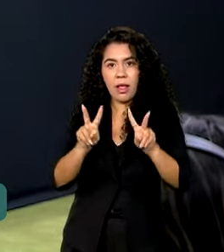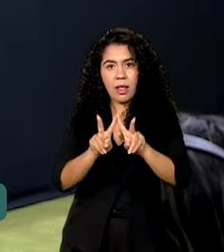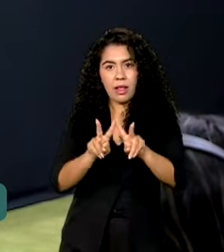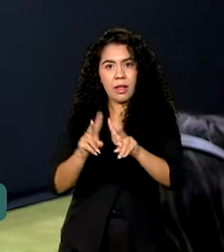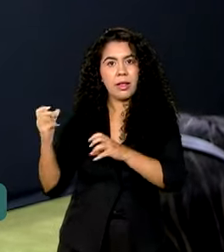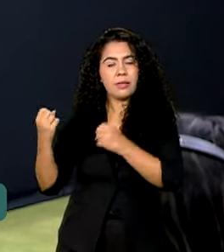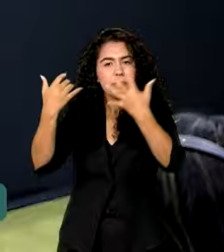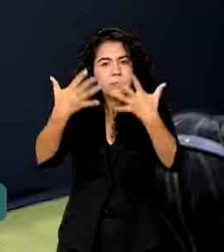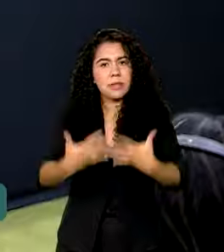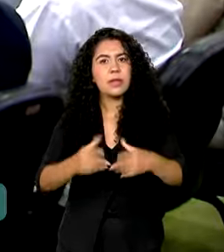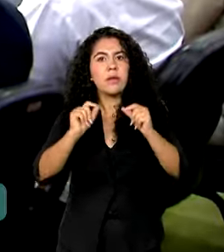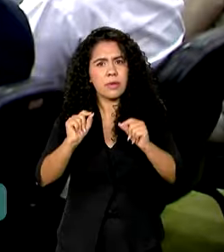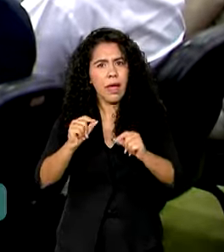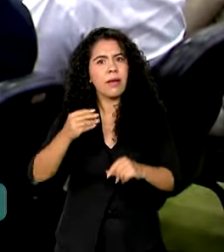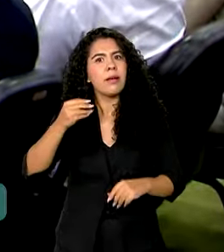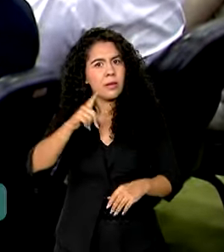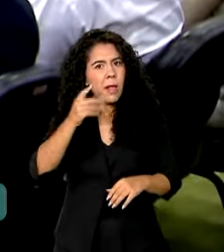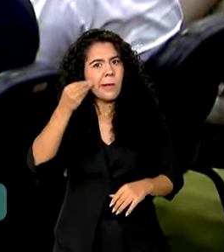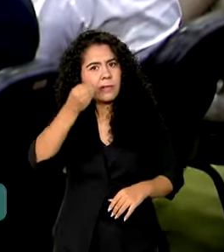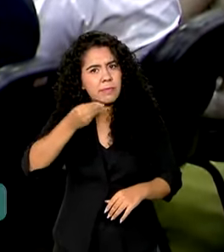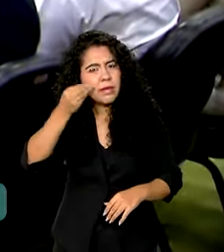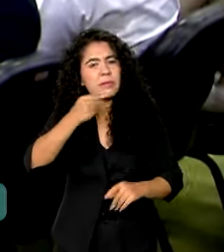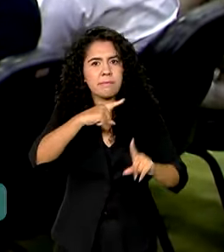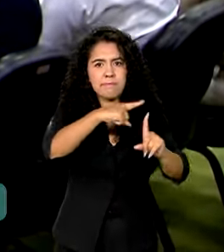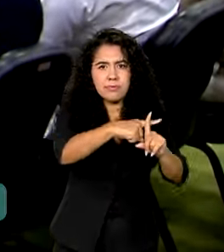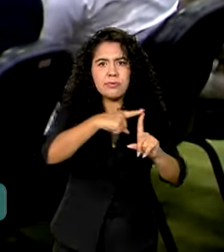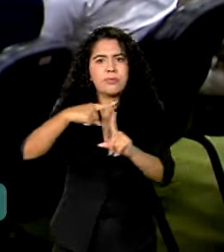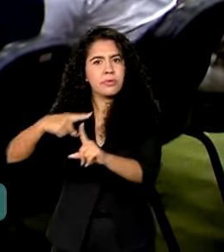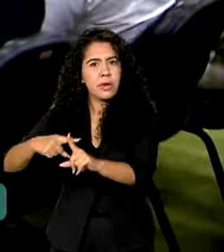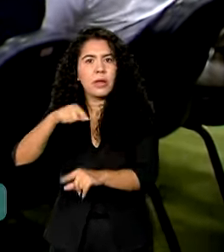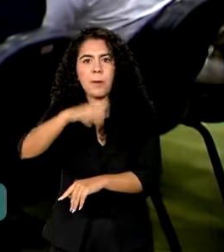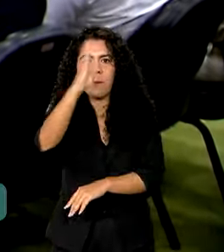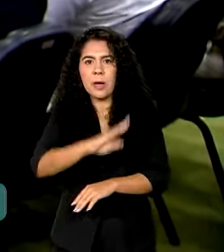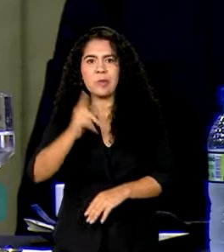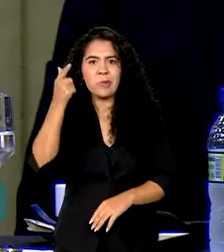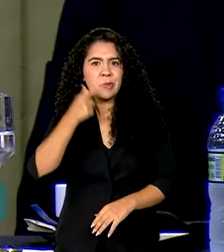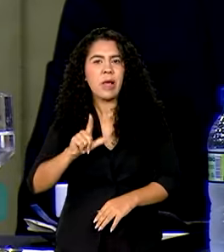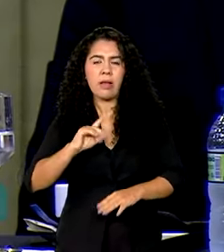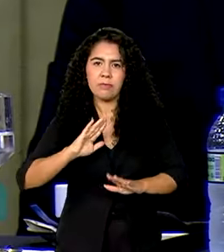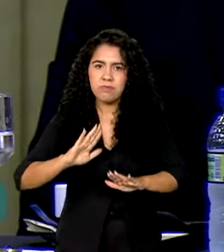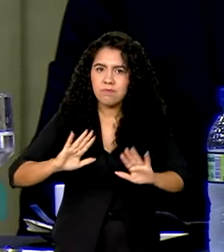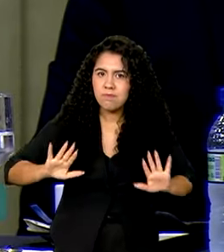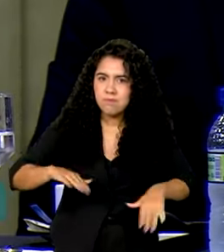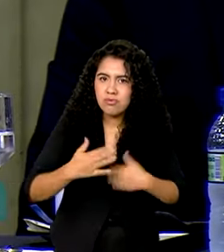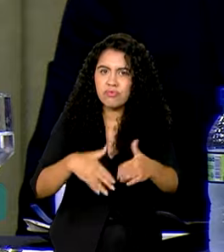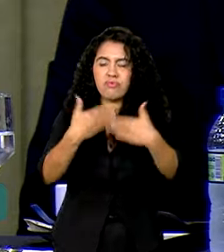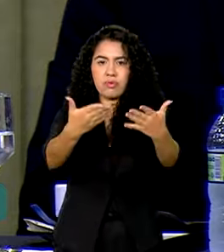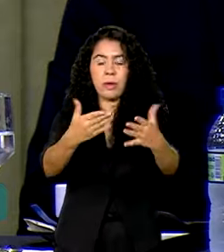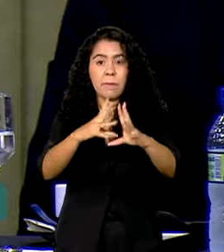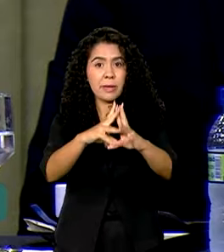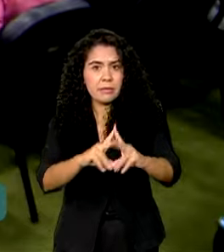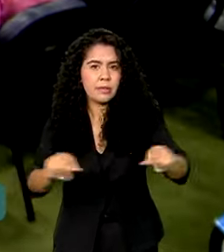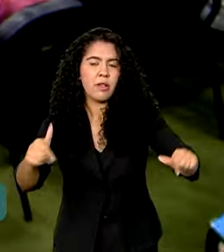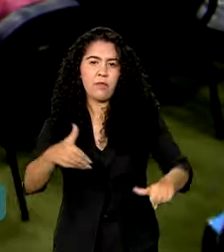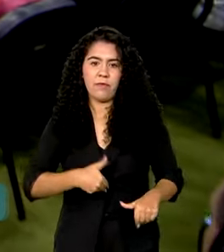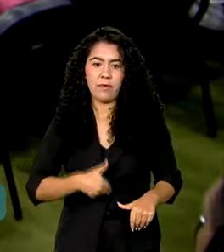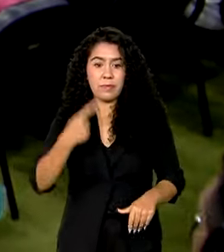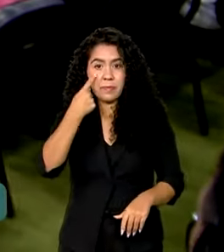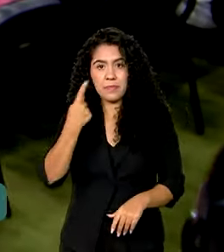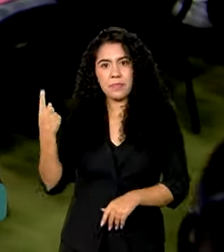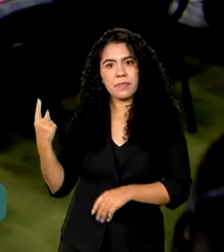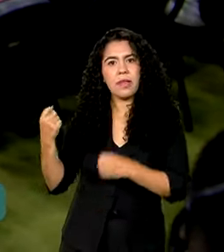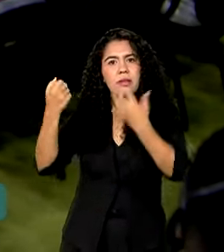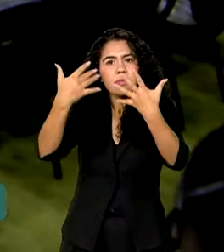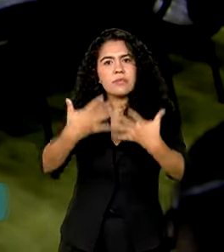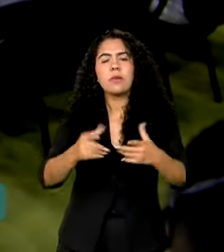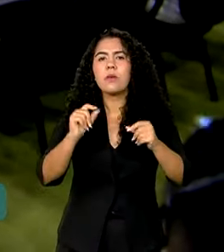são experiências exitosas que vêm ajudando o Brasil a combater a pobreza. O Wellington Dias aproveitou o encontro para fazer